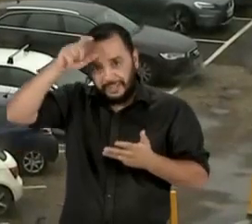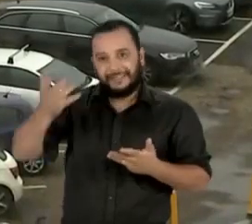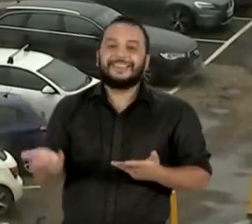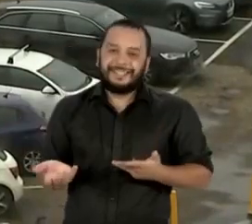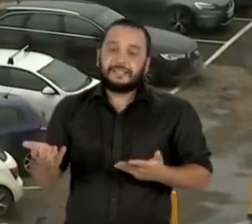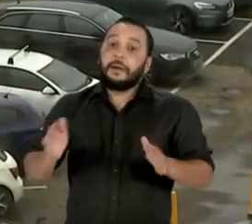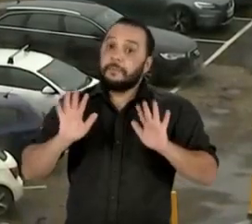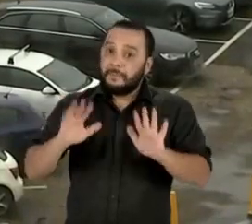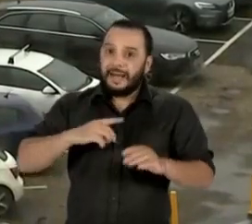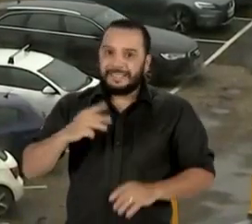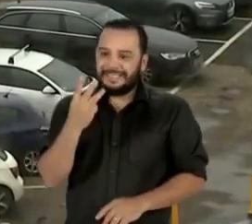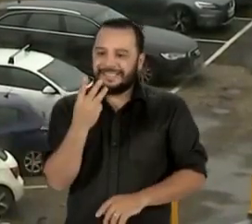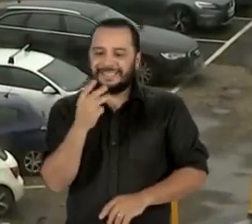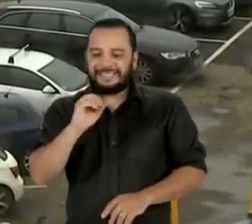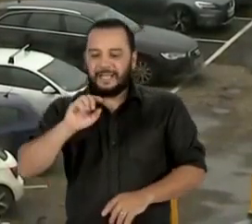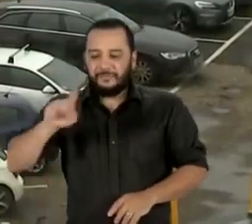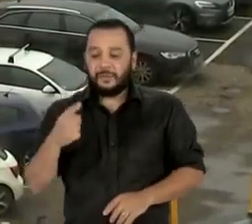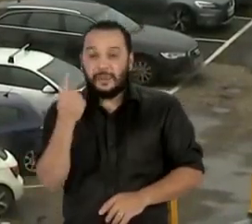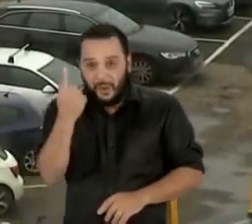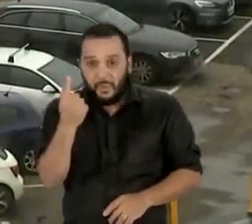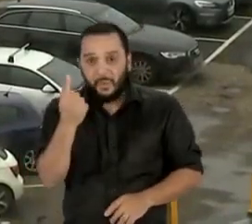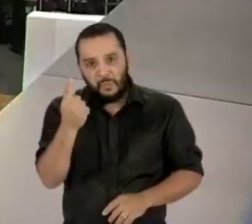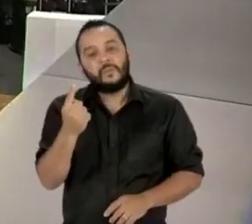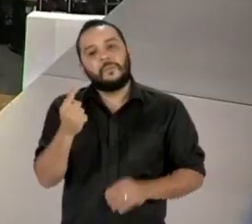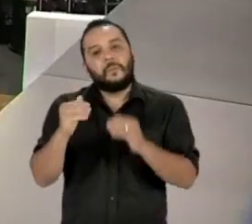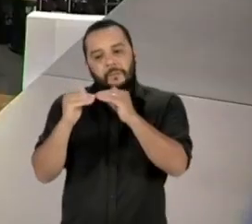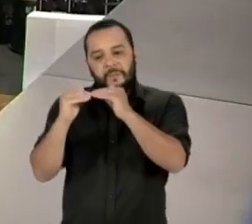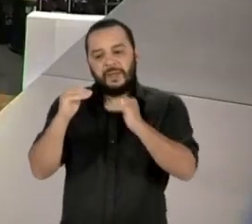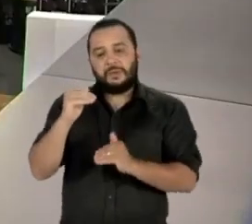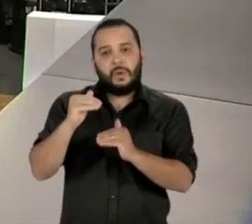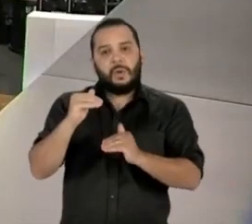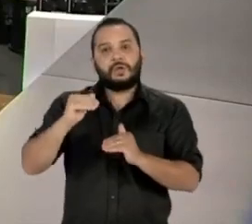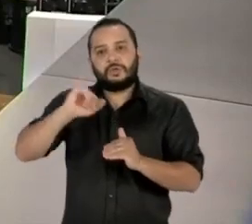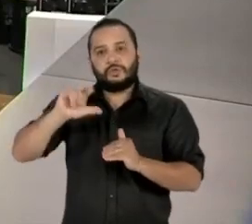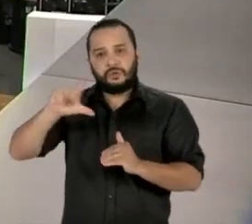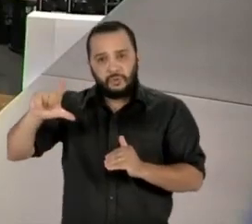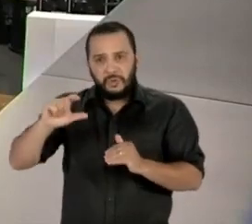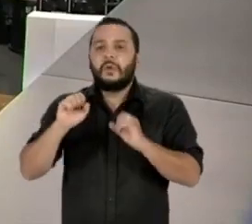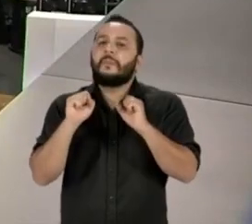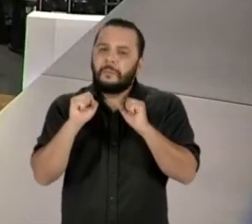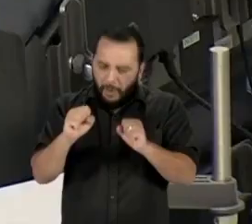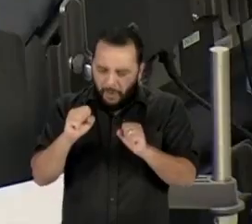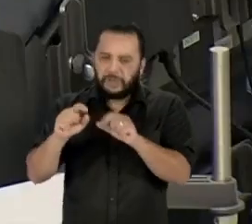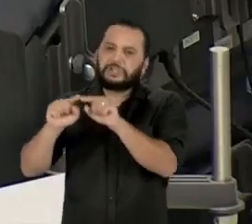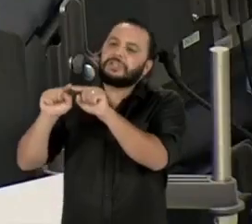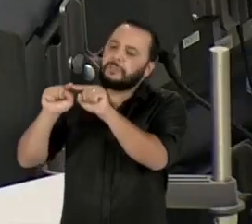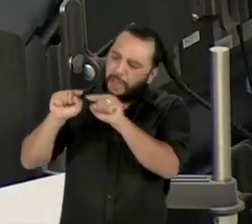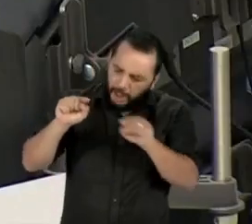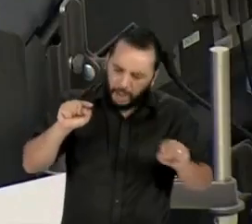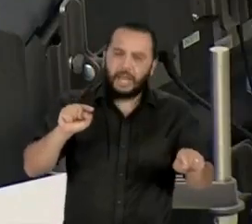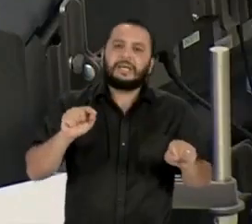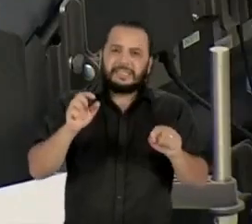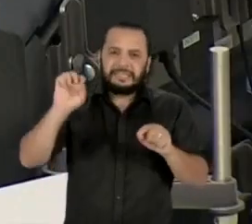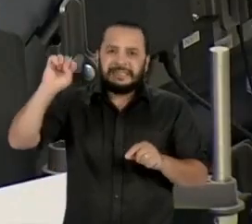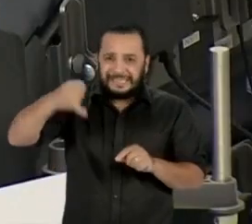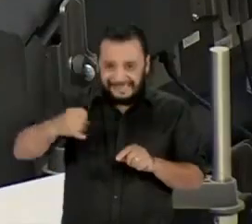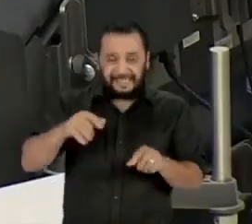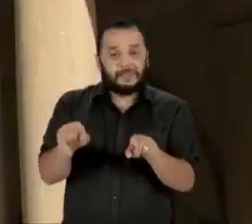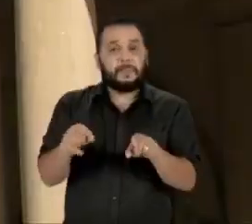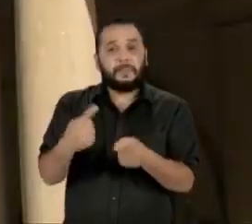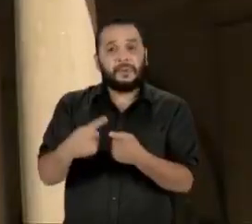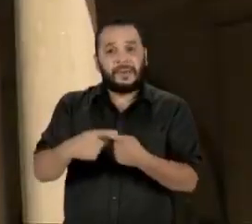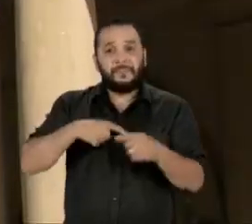de 0,1 ponto percentual menor do que em julho está vulnerável a riscos de quedas, incluindo pioras nas tensões